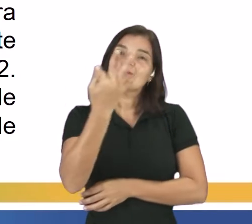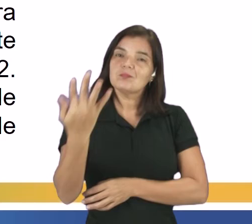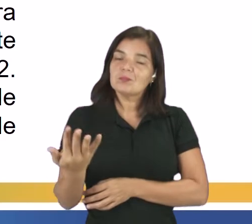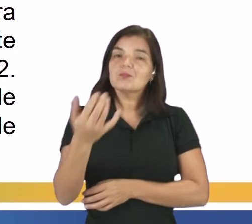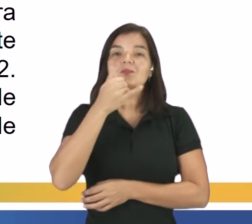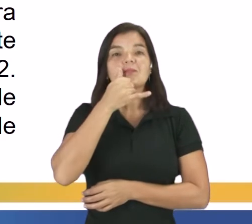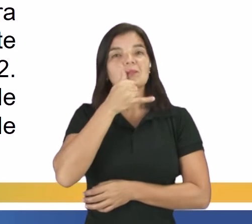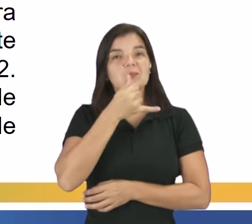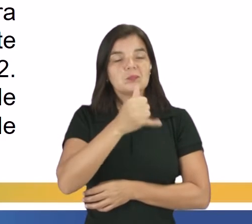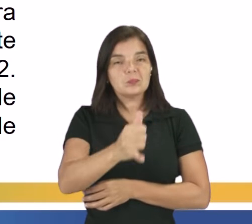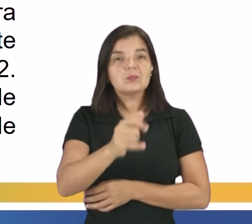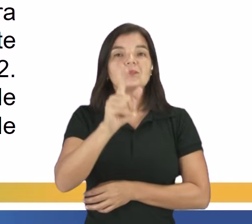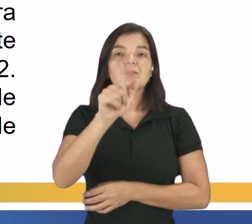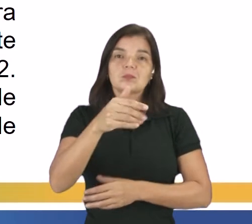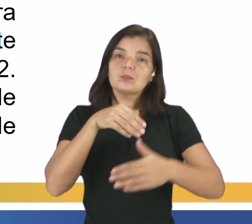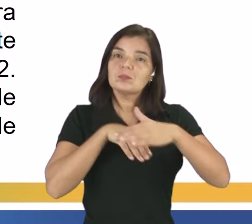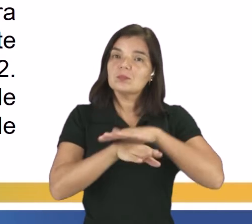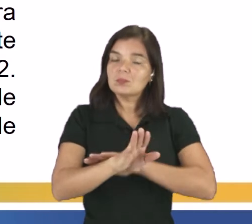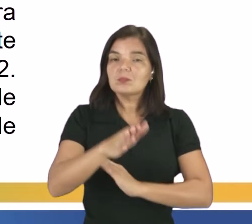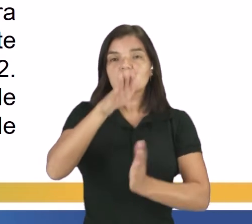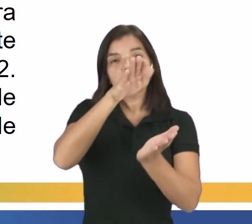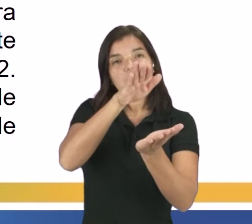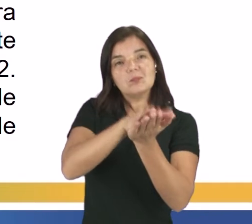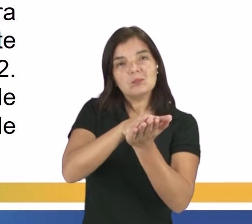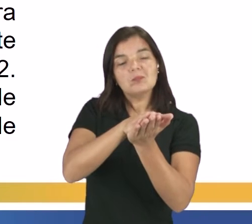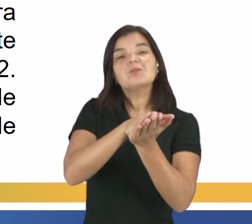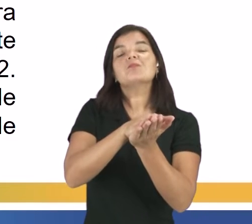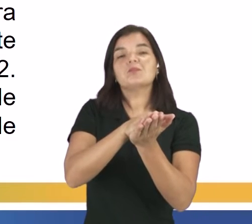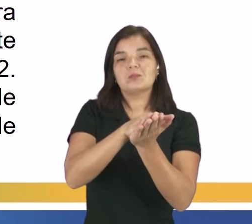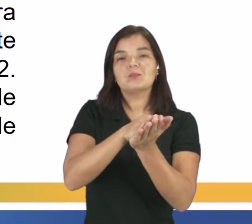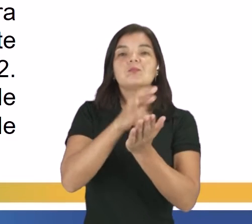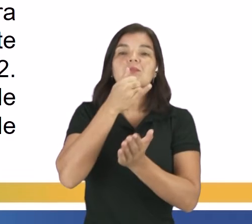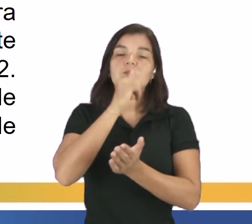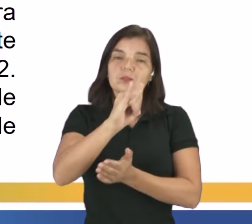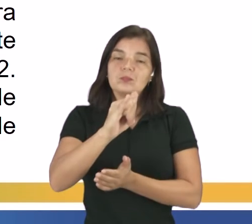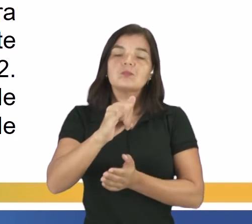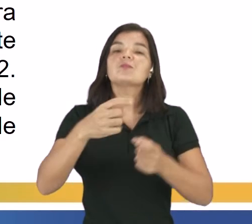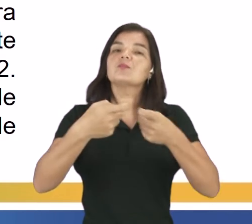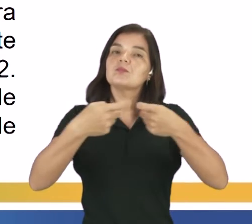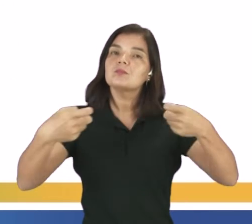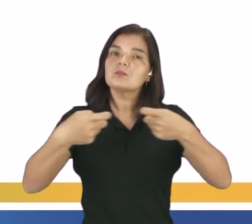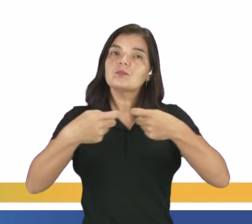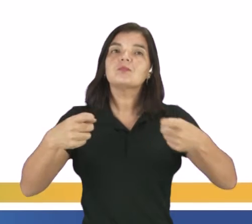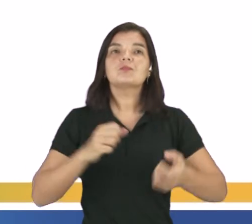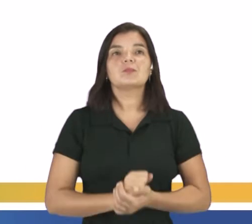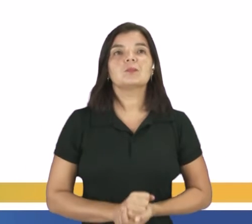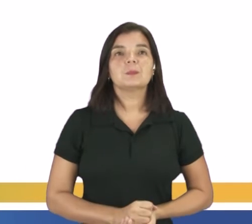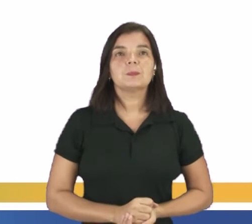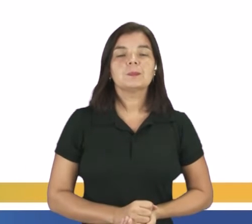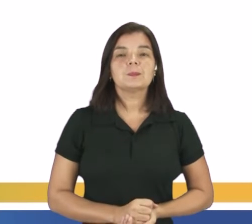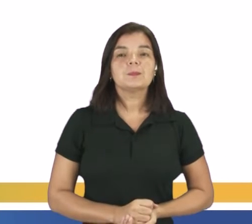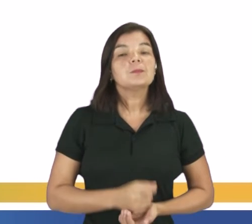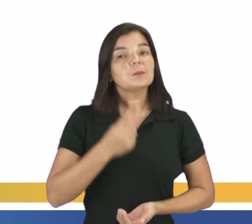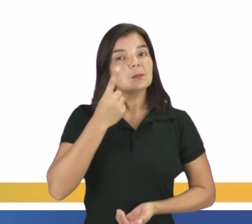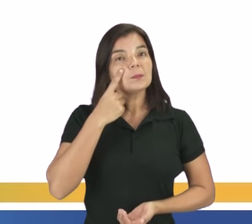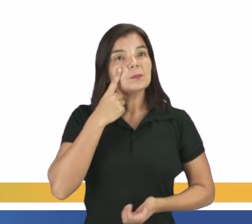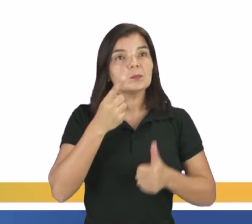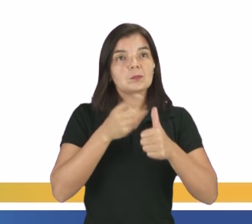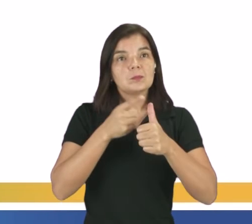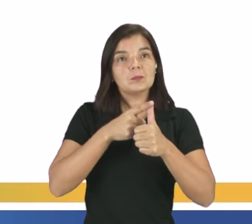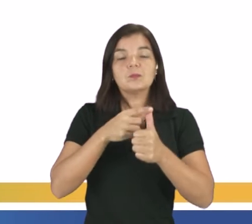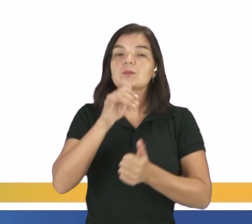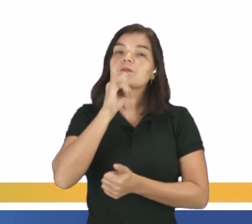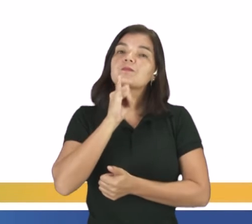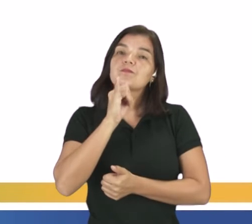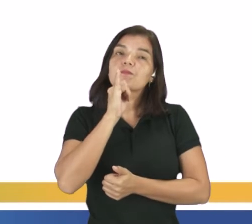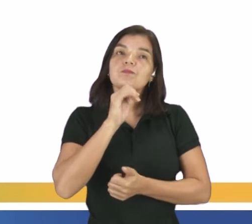de energia que é armazenada pela mola em forma de energia potencial elástica. Vamos ao primeiro